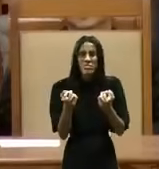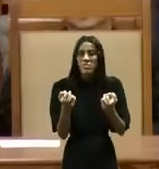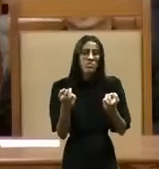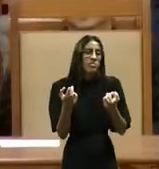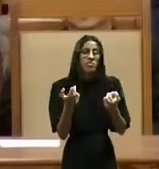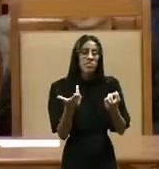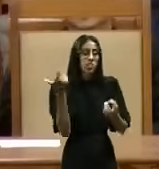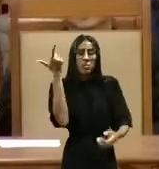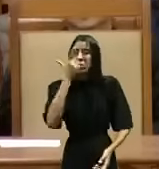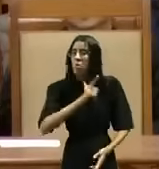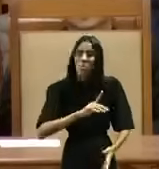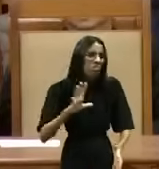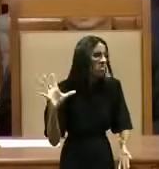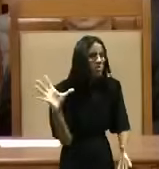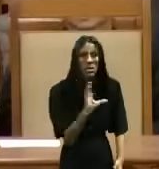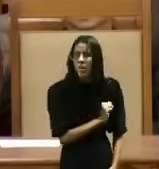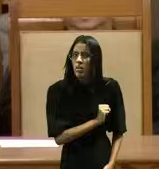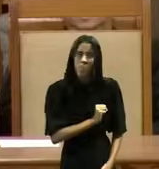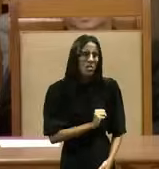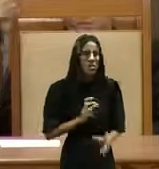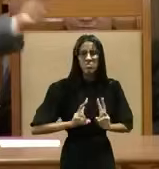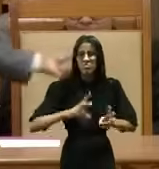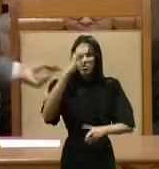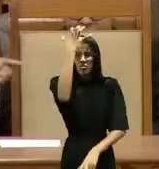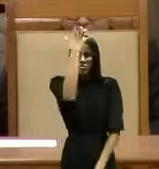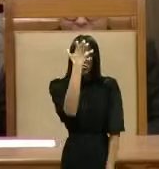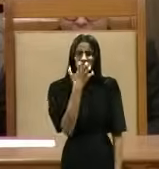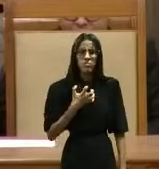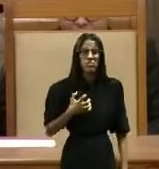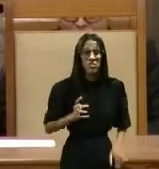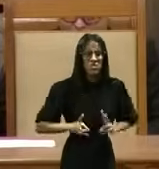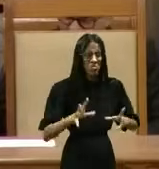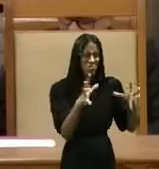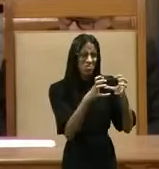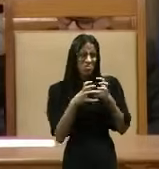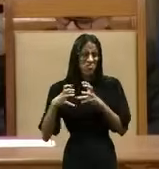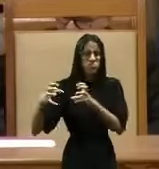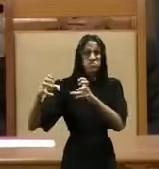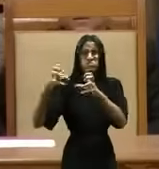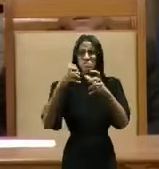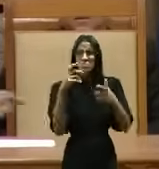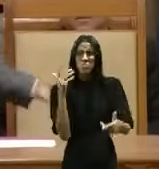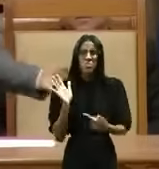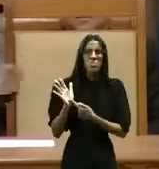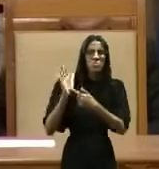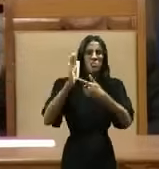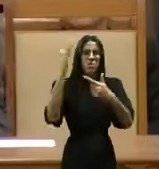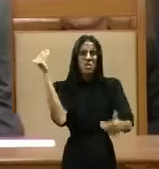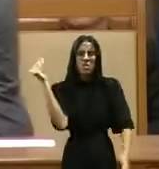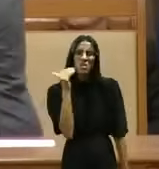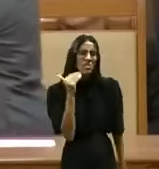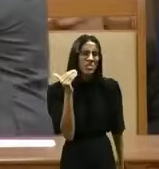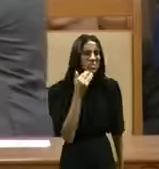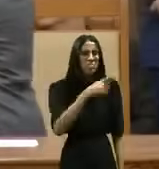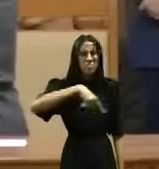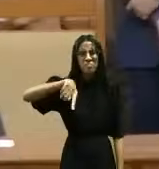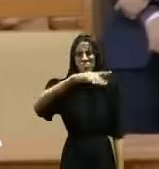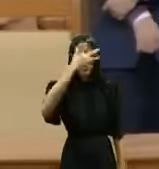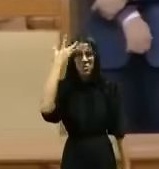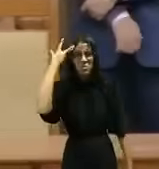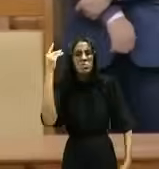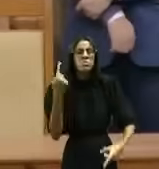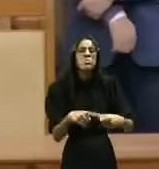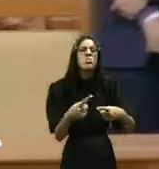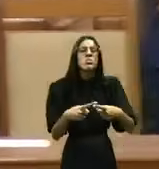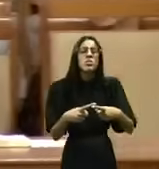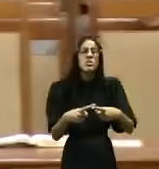é só crítico é frio é botador de defeito porque a mente dele a mente dela é o